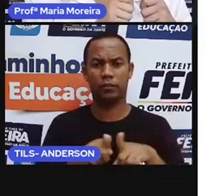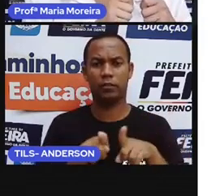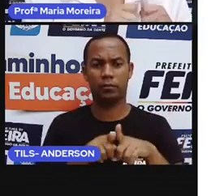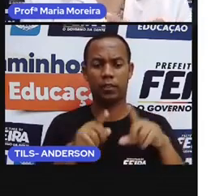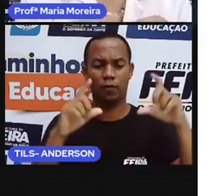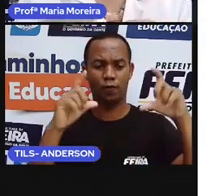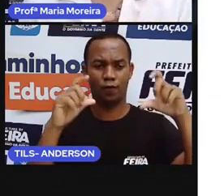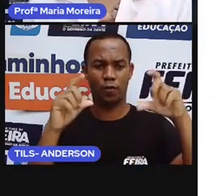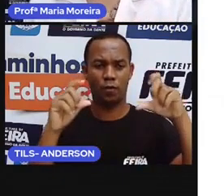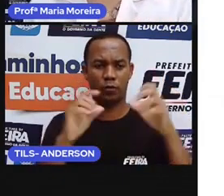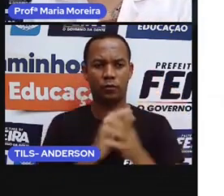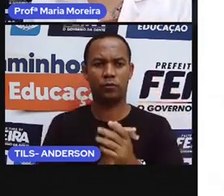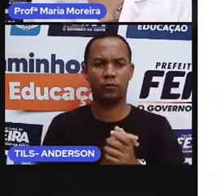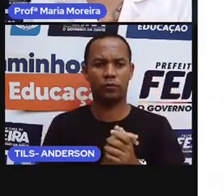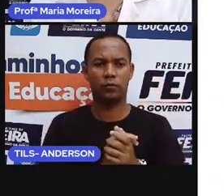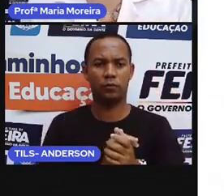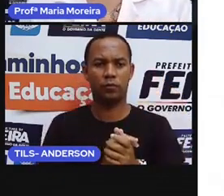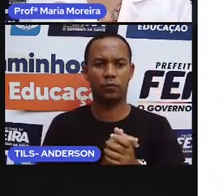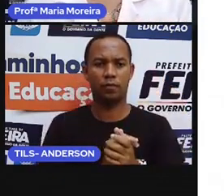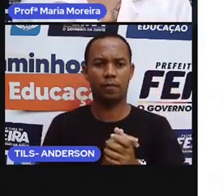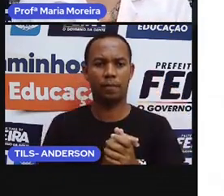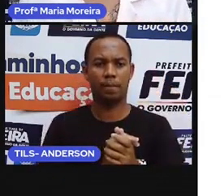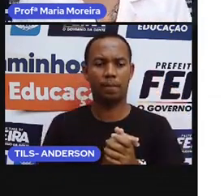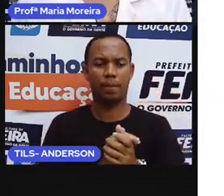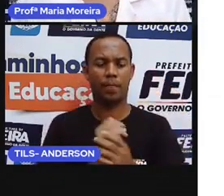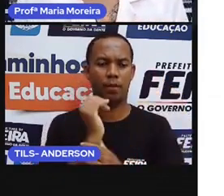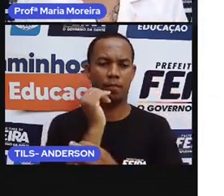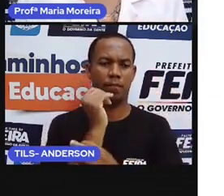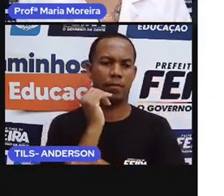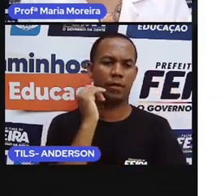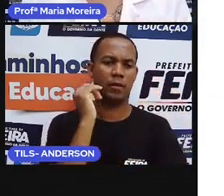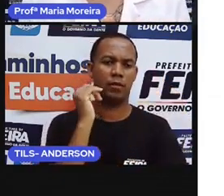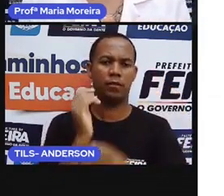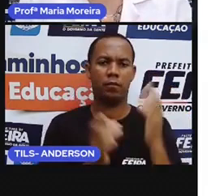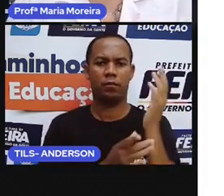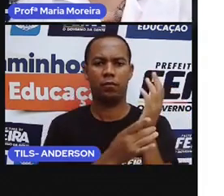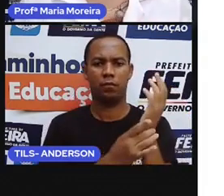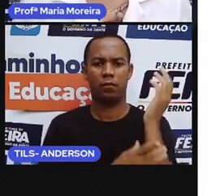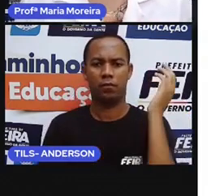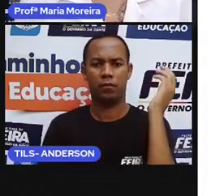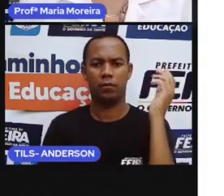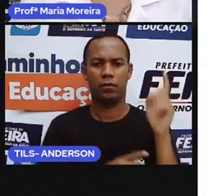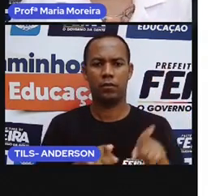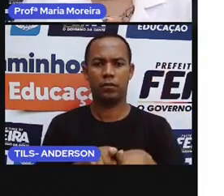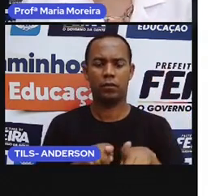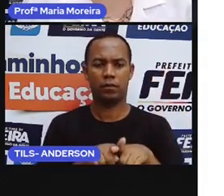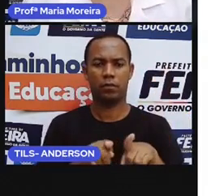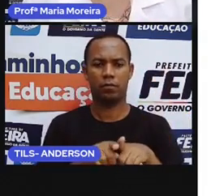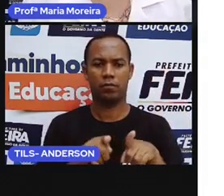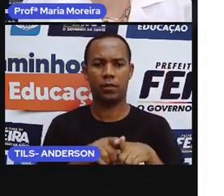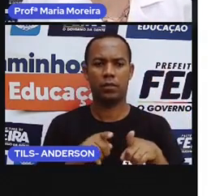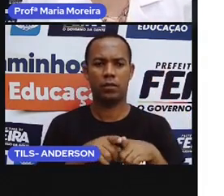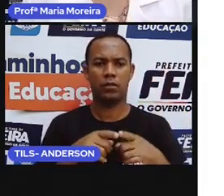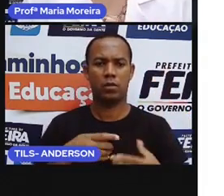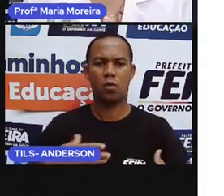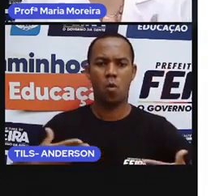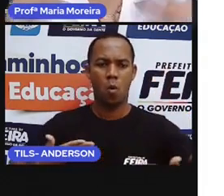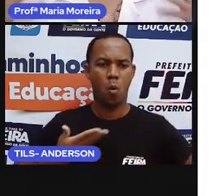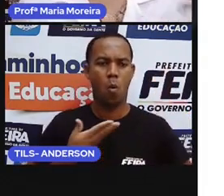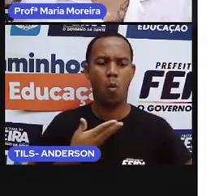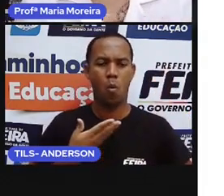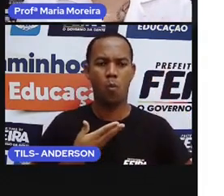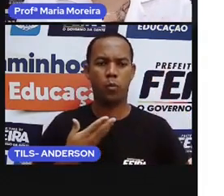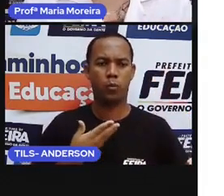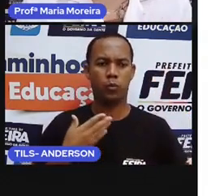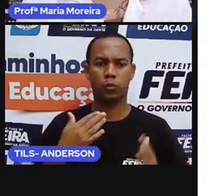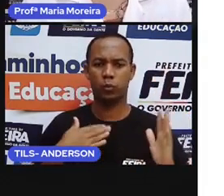aquele da mão, aparece chocalhos nas pernas, né? Nos braços, nas coxas, no pescoço, presos vários na cintura. Então, tudo, todo